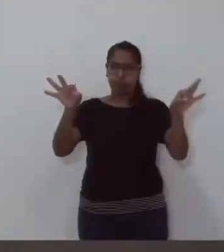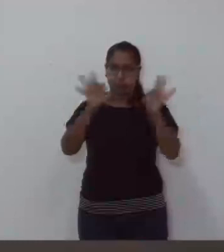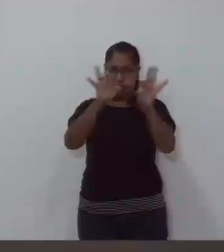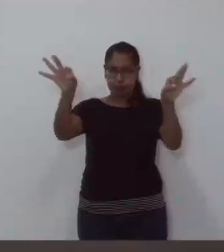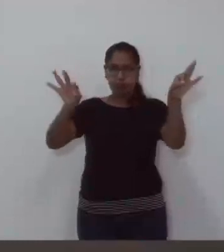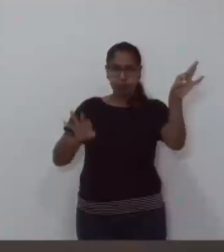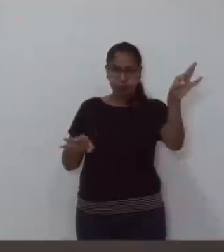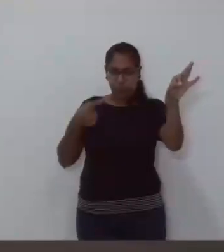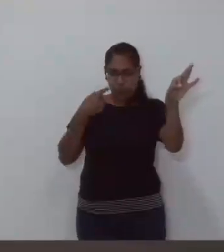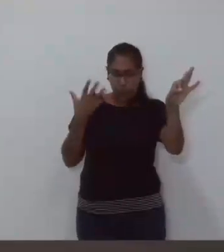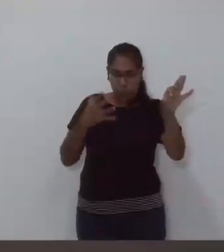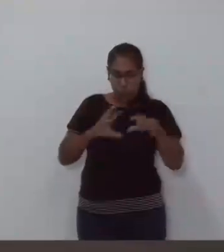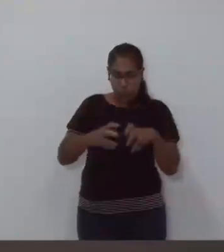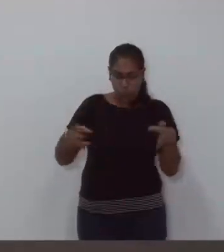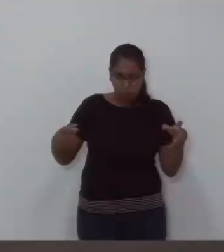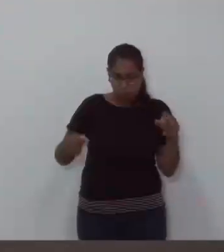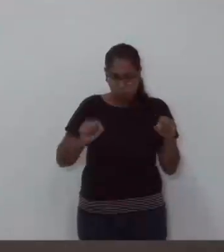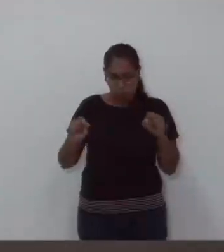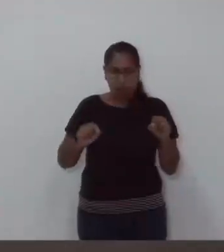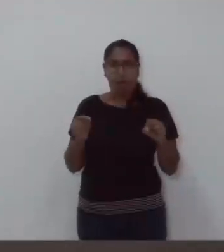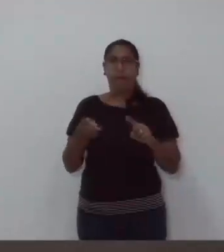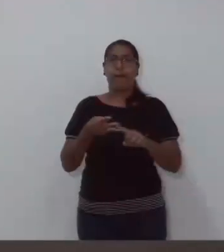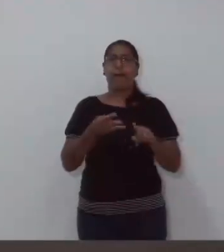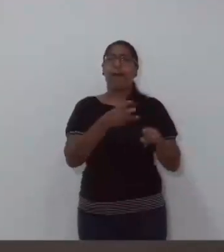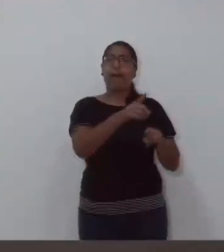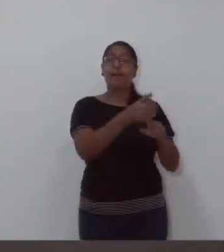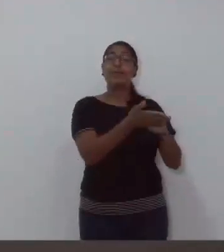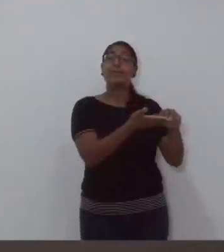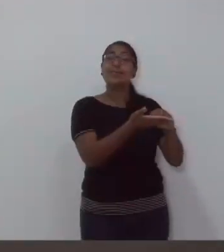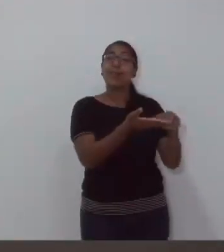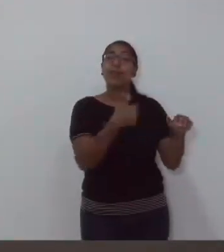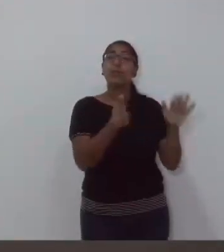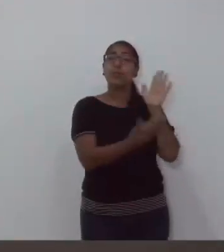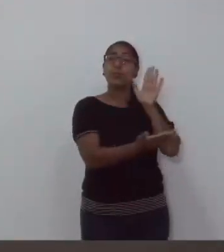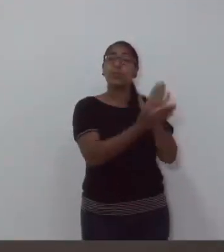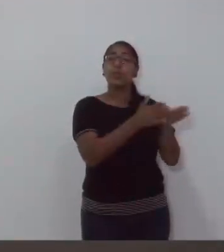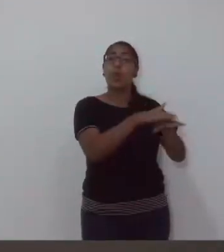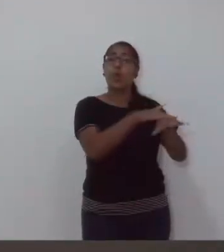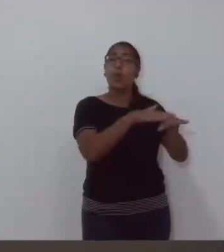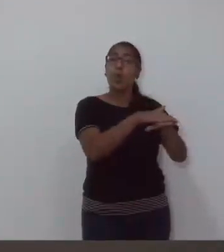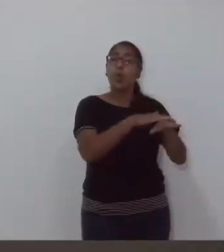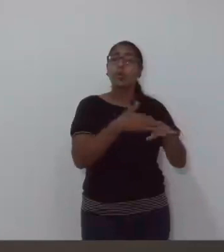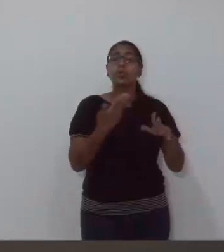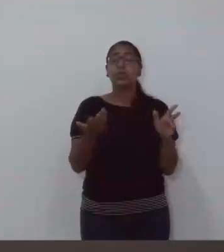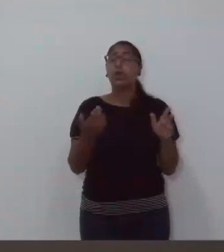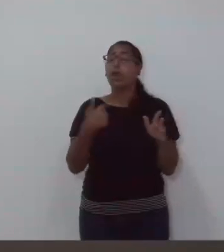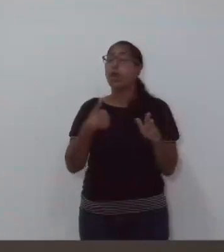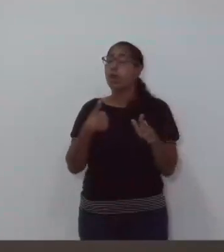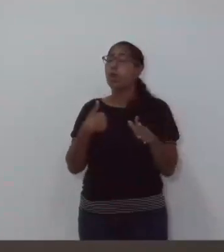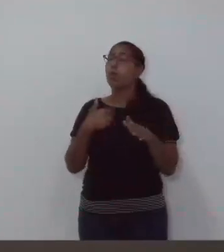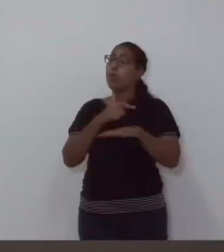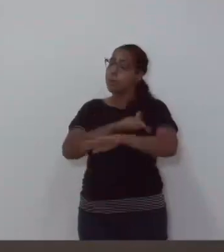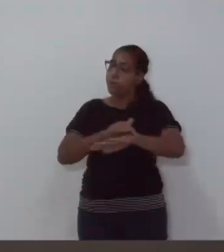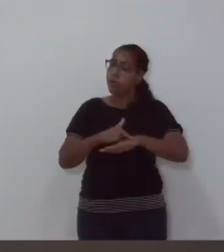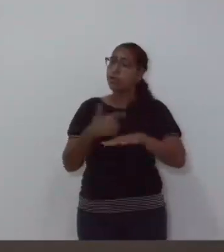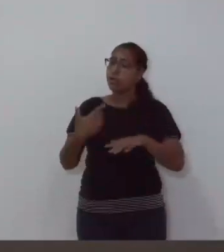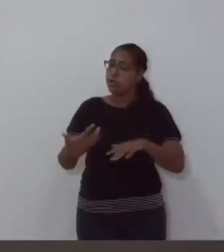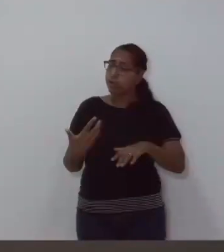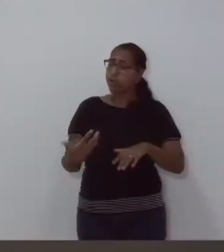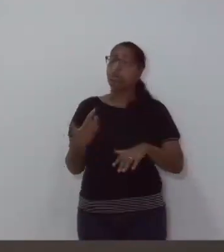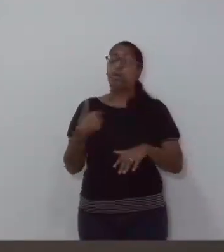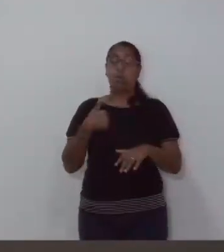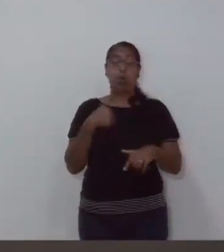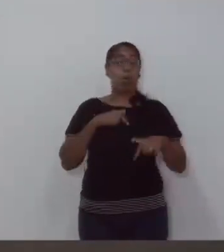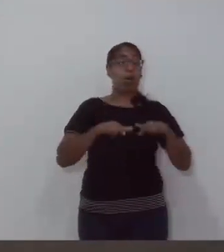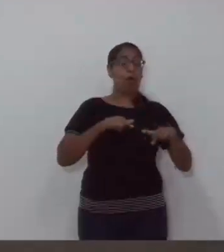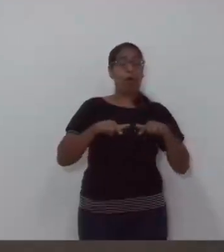De tudo. Conversei com os secretários. Tá? Então, eu só quero que respeite, porque o trabalho que eu estou fazendo é